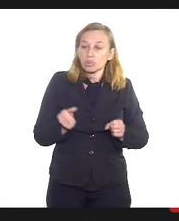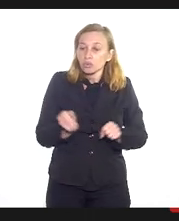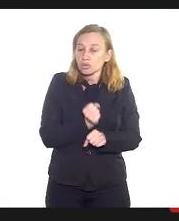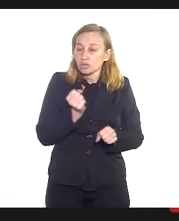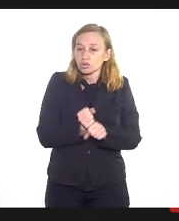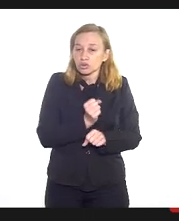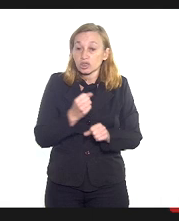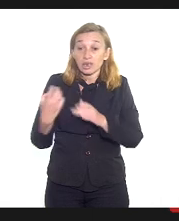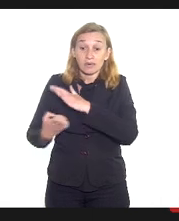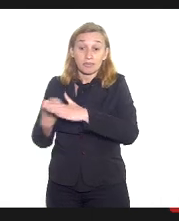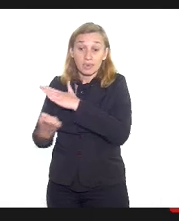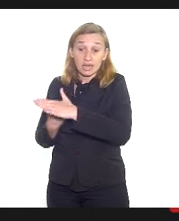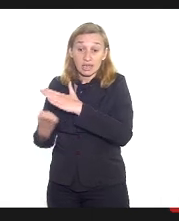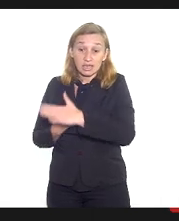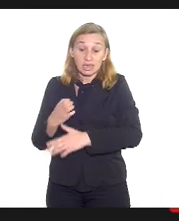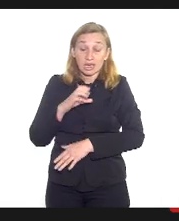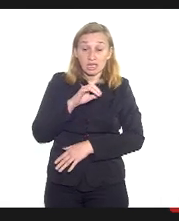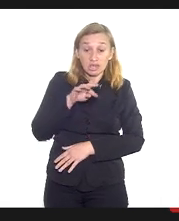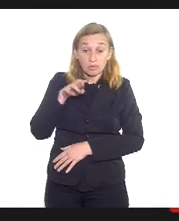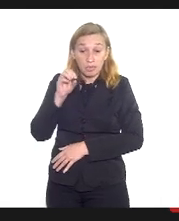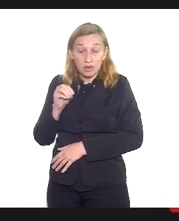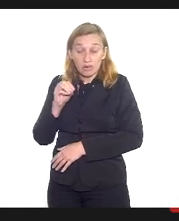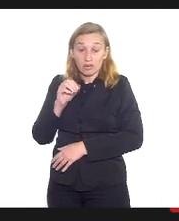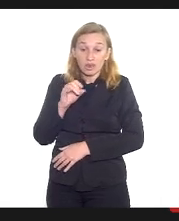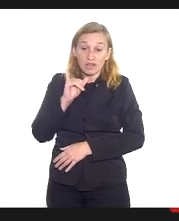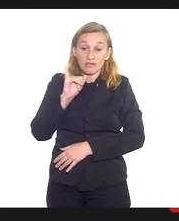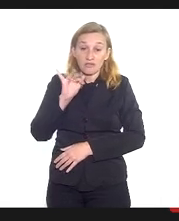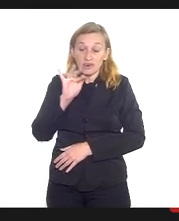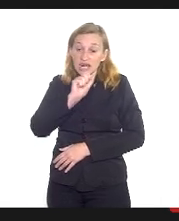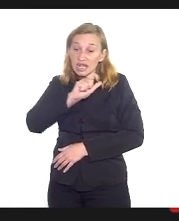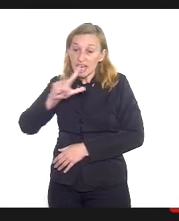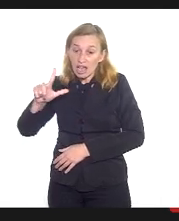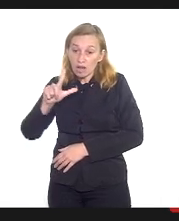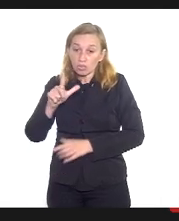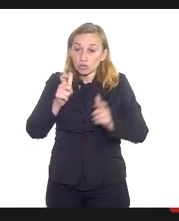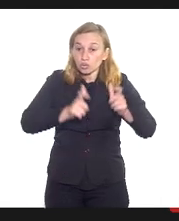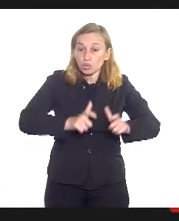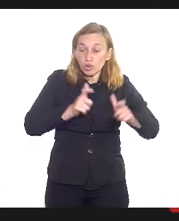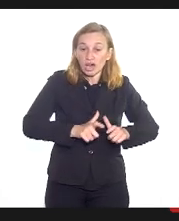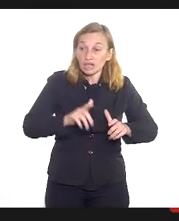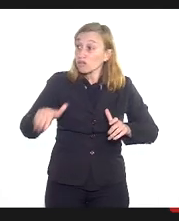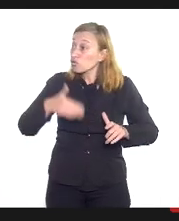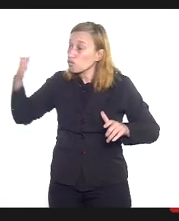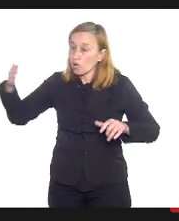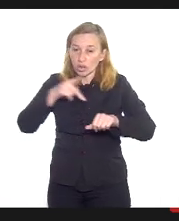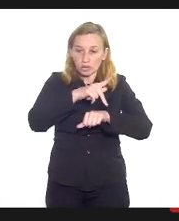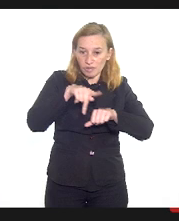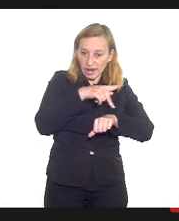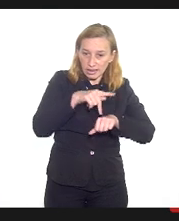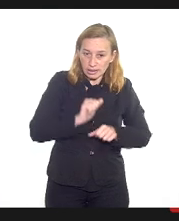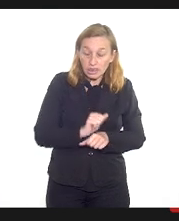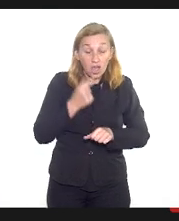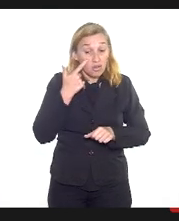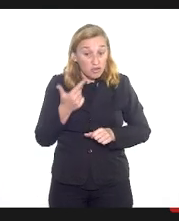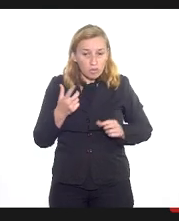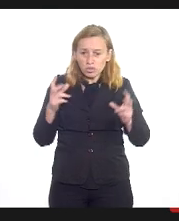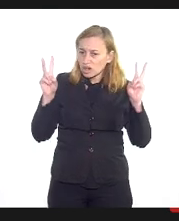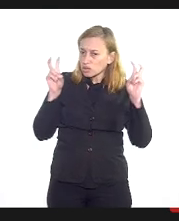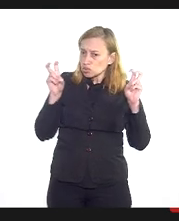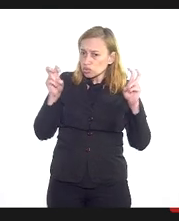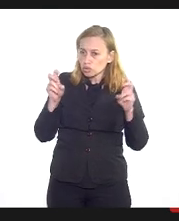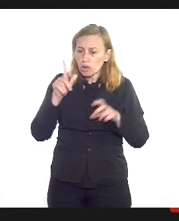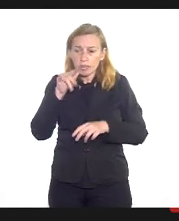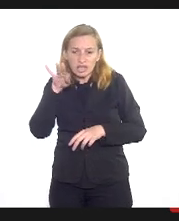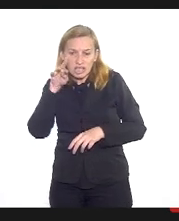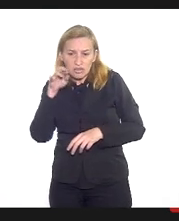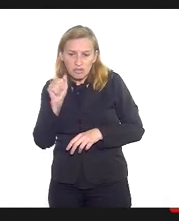empresas espelhos. Eu estou chamando de empresas espelhos filiais localizadas no exterior. E aí nós vemos situações onde as